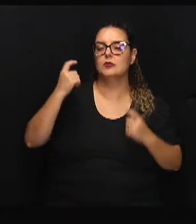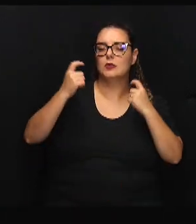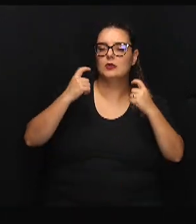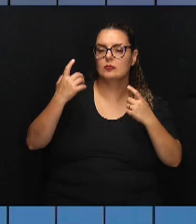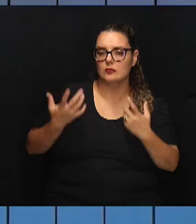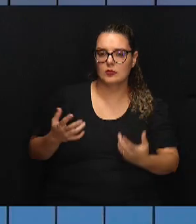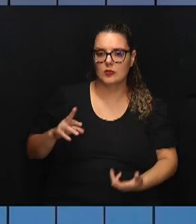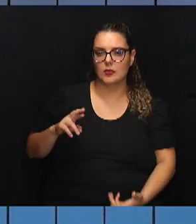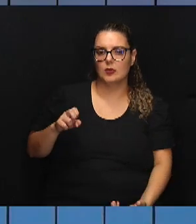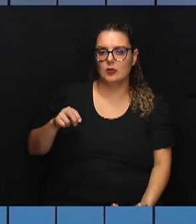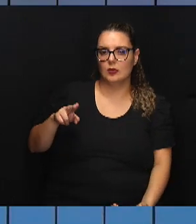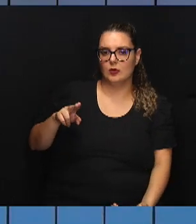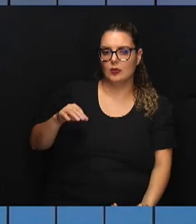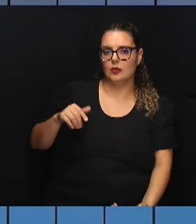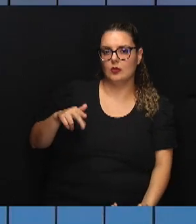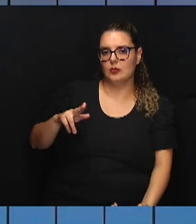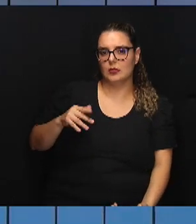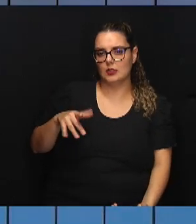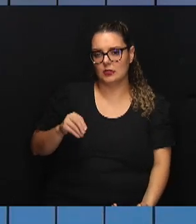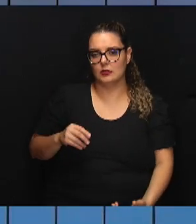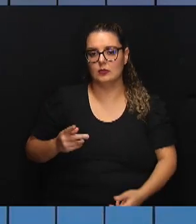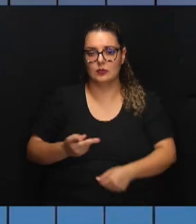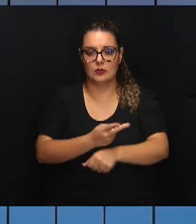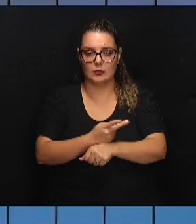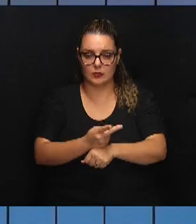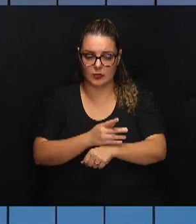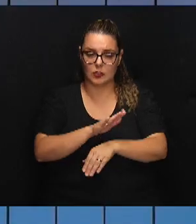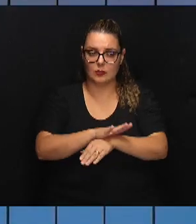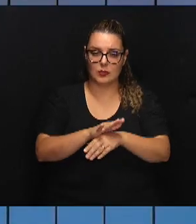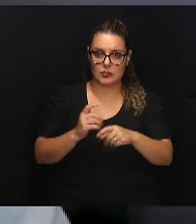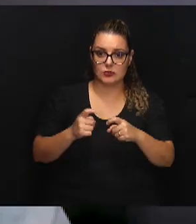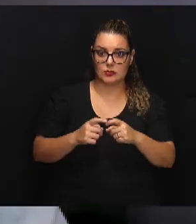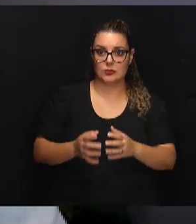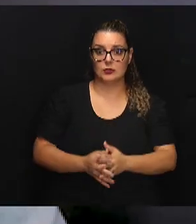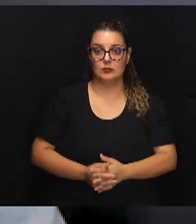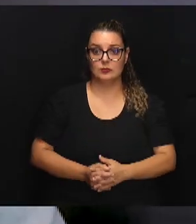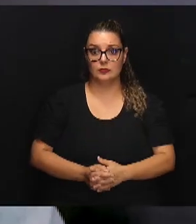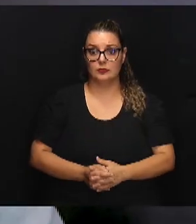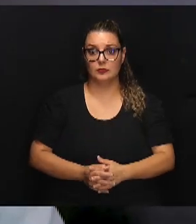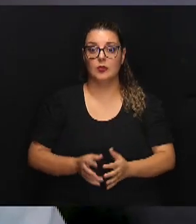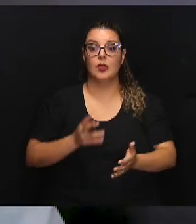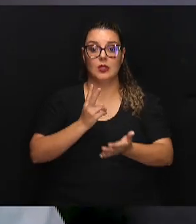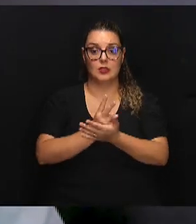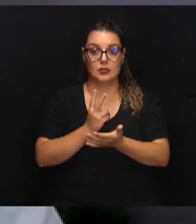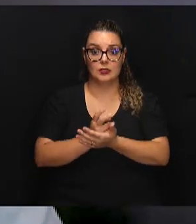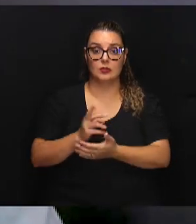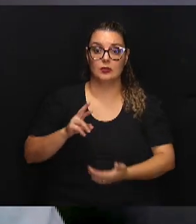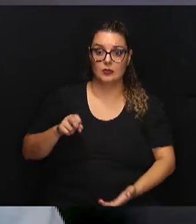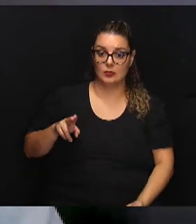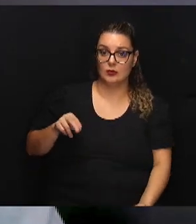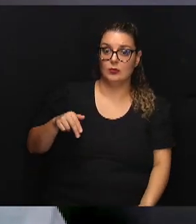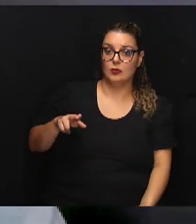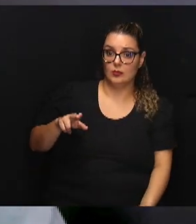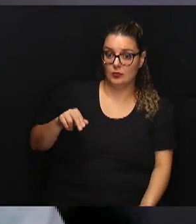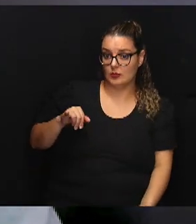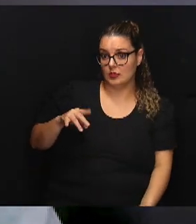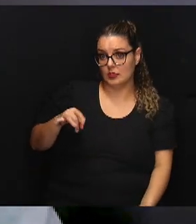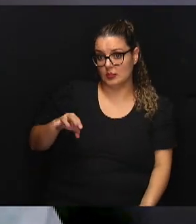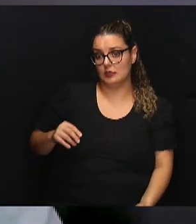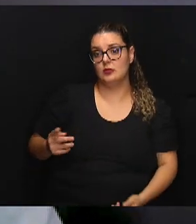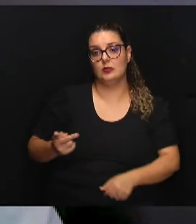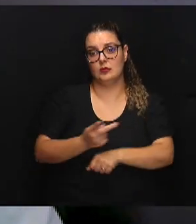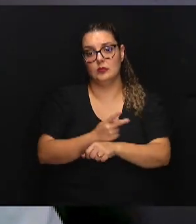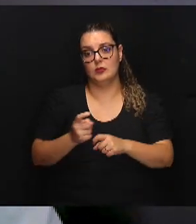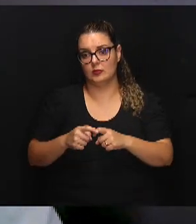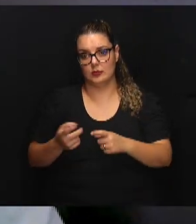essa ronquidão e procurar uma ajuda médica? Então, sempre que tiver rouquidão, tem que procurar ajuda médica. Lógico, se ela for transitória